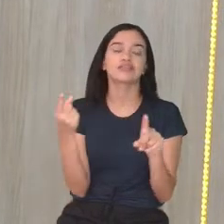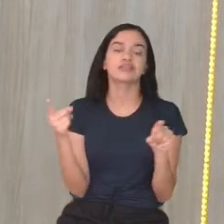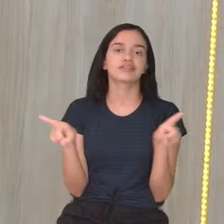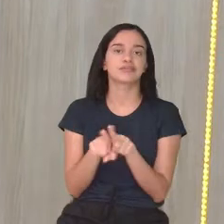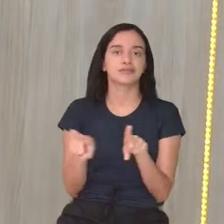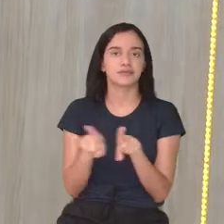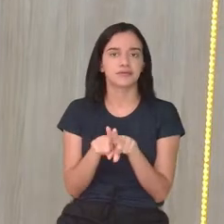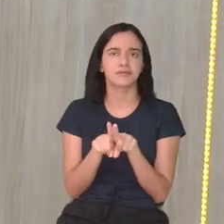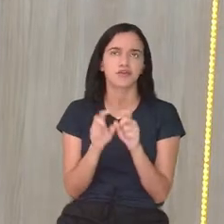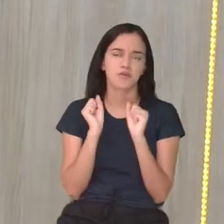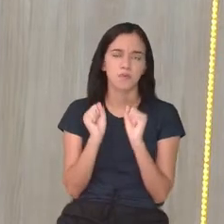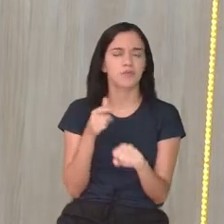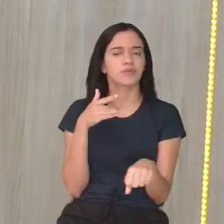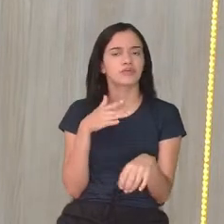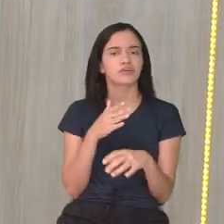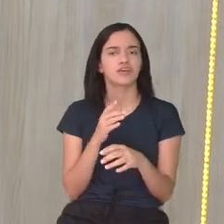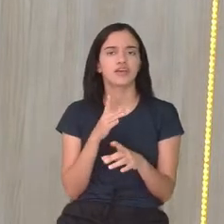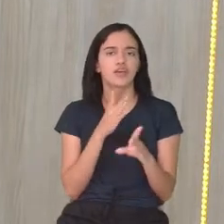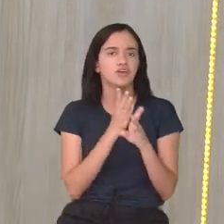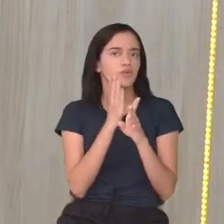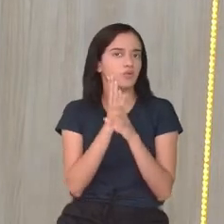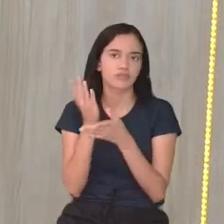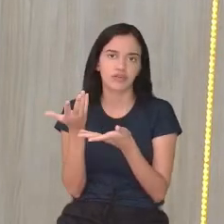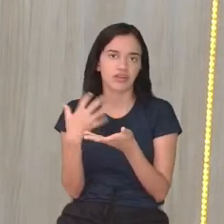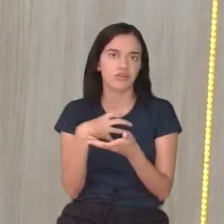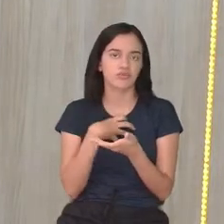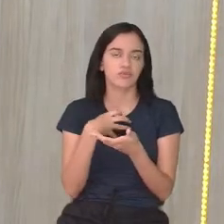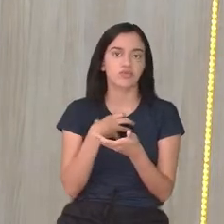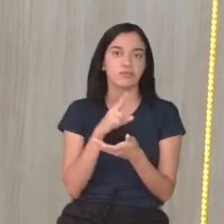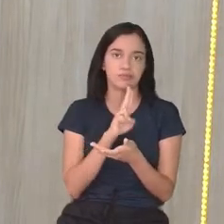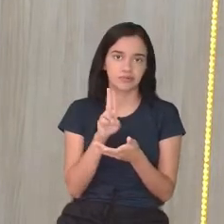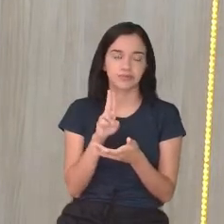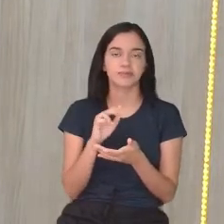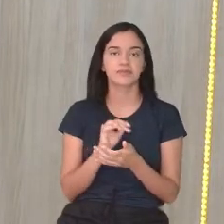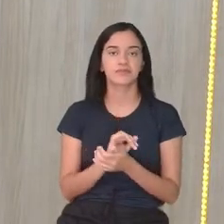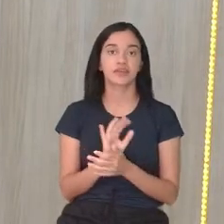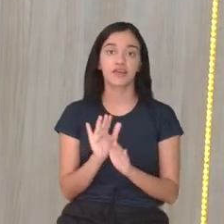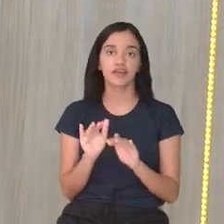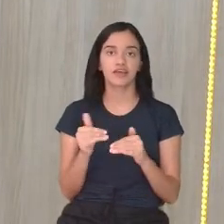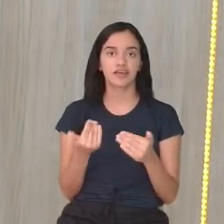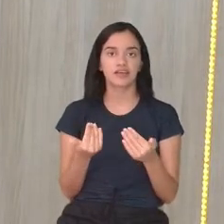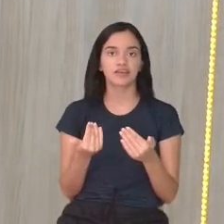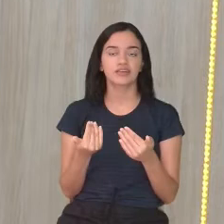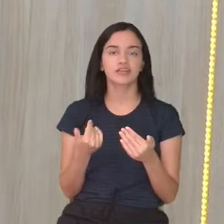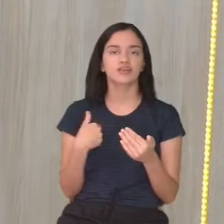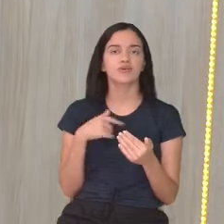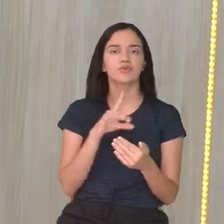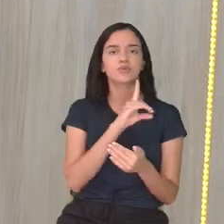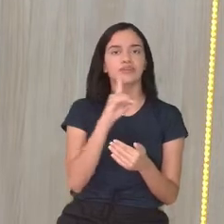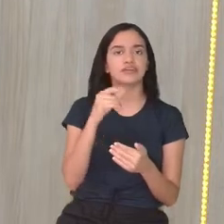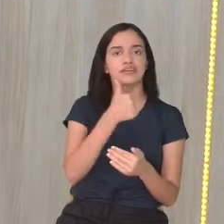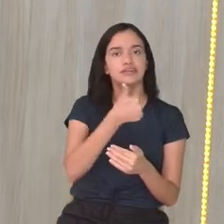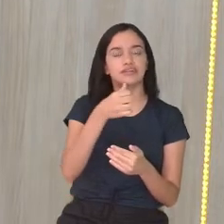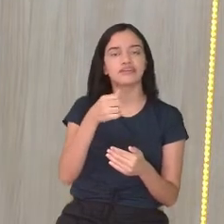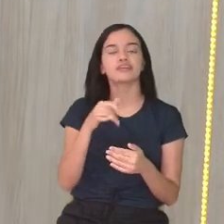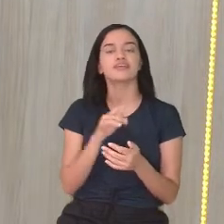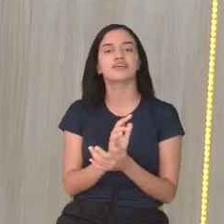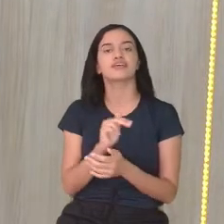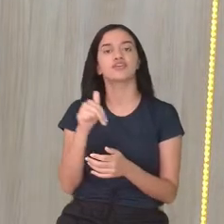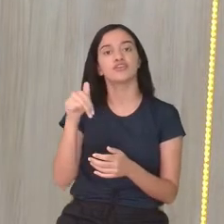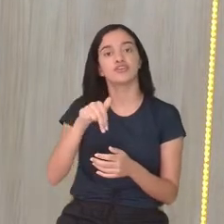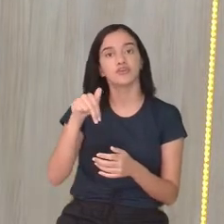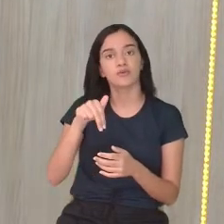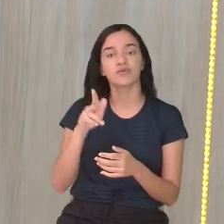vocês podem encontrar das duas formas na nomenclatura. Então, no dia 16 de novembro aí